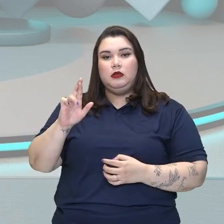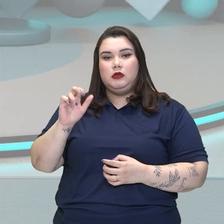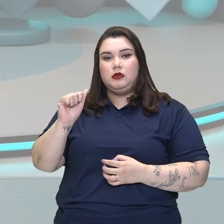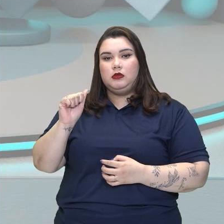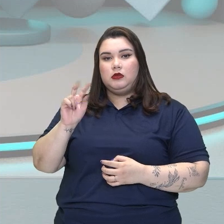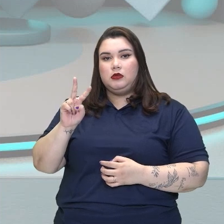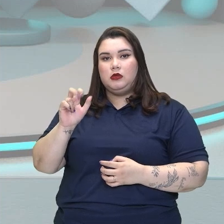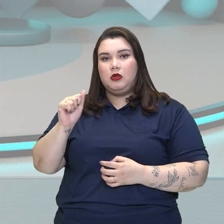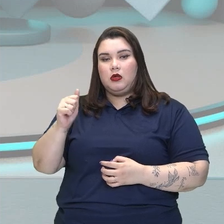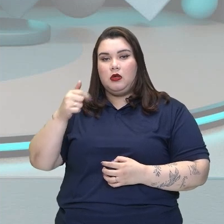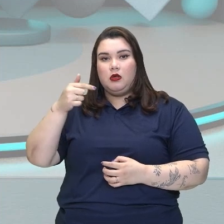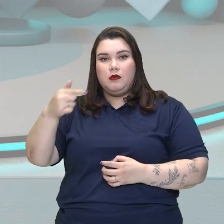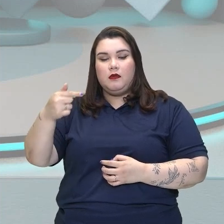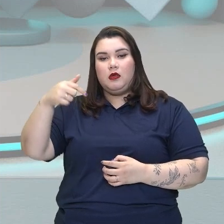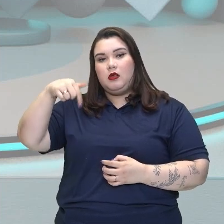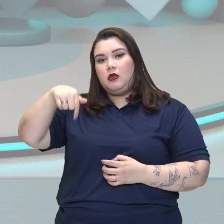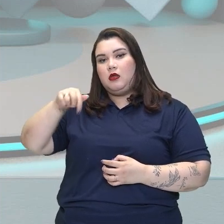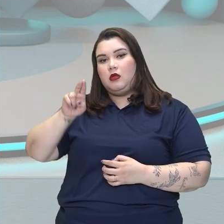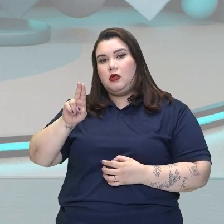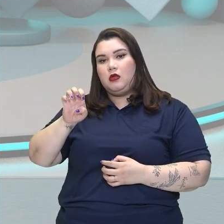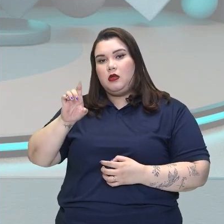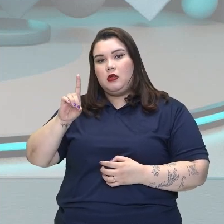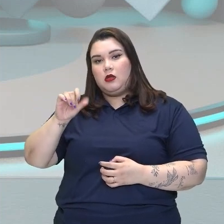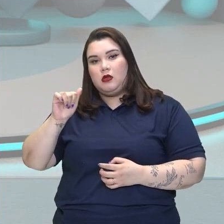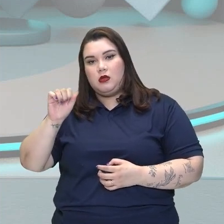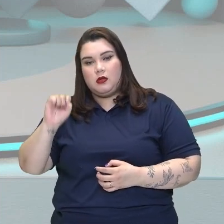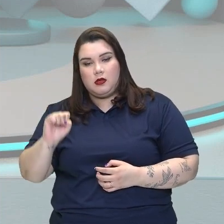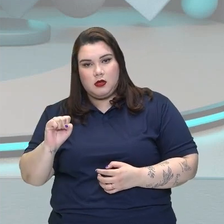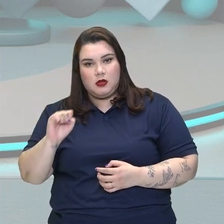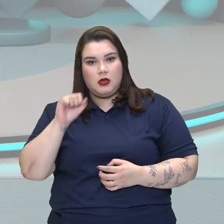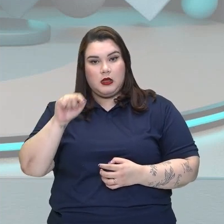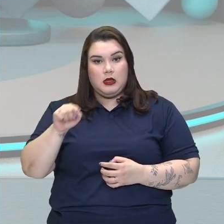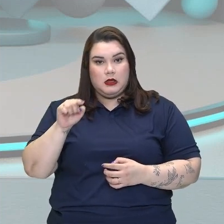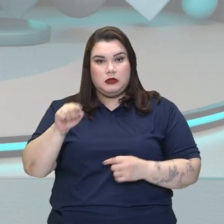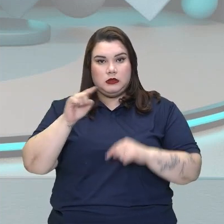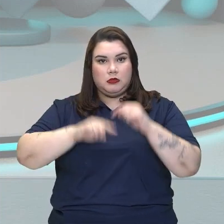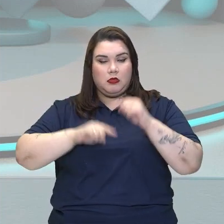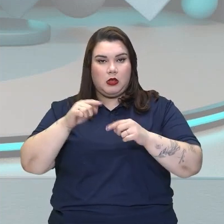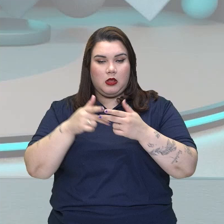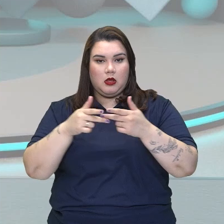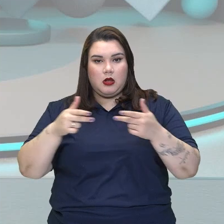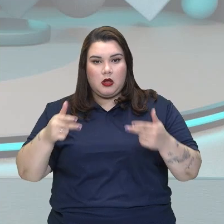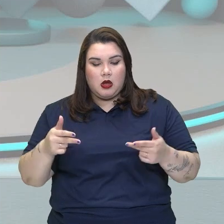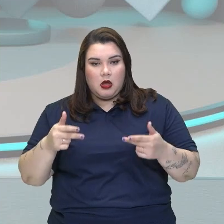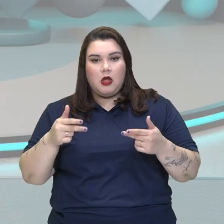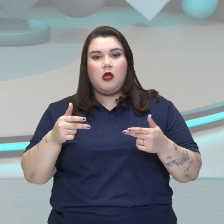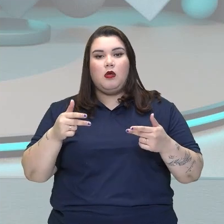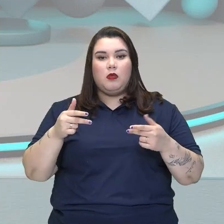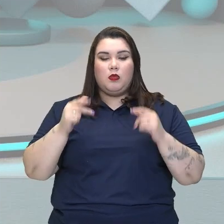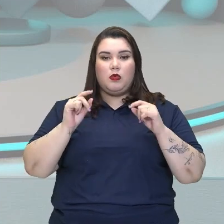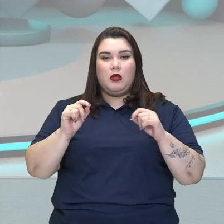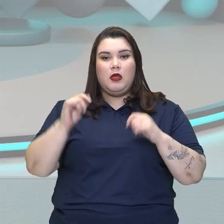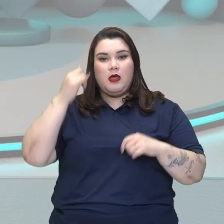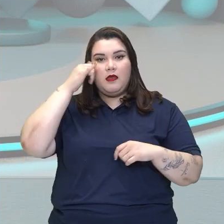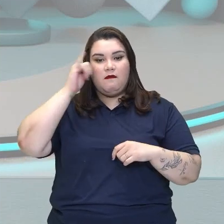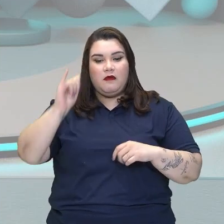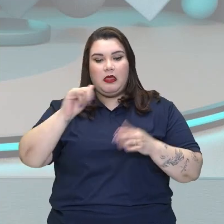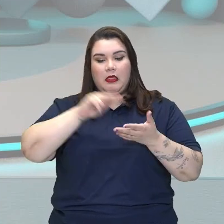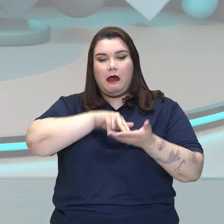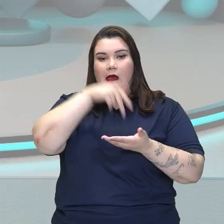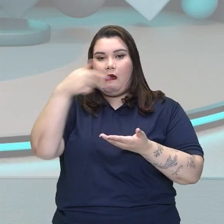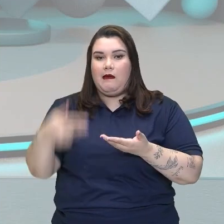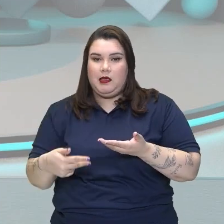É o equipamento que impede a queda livre, bloqueando o movimento em caso de desequilíbrio ou queda.